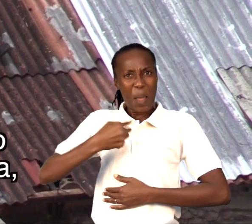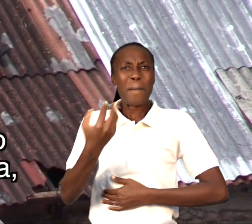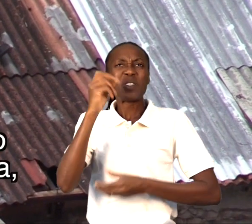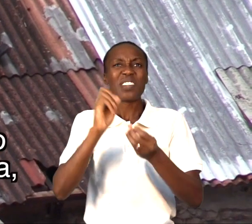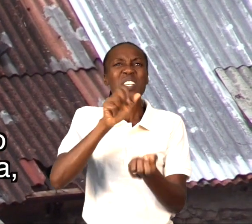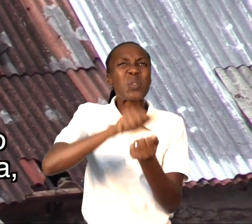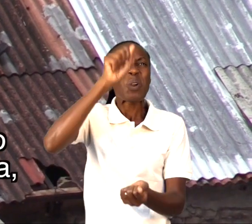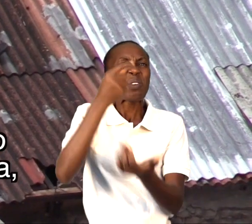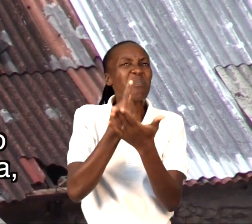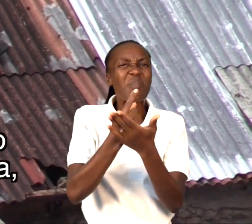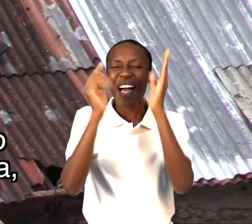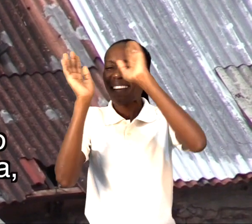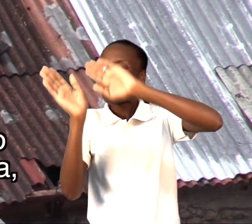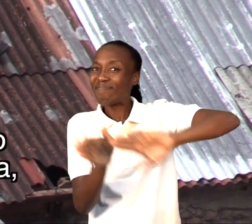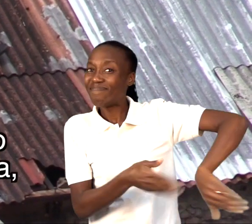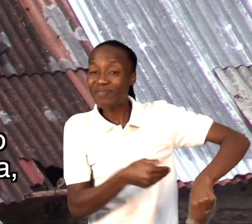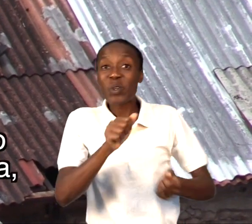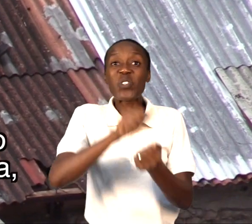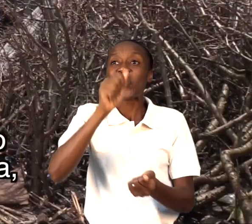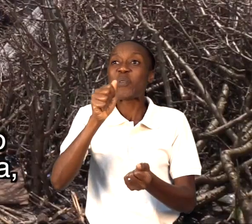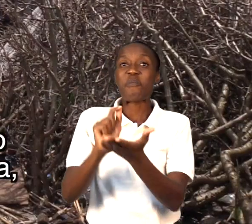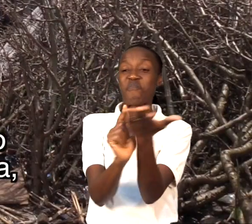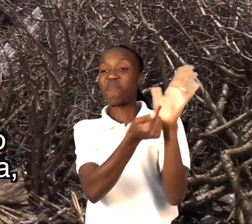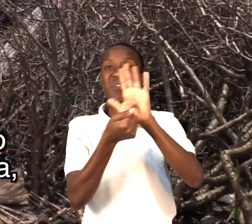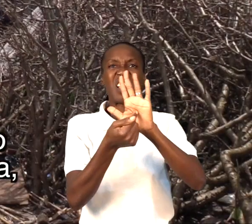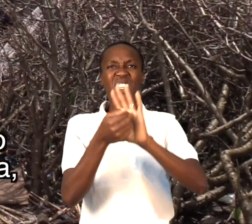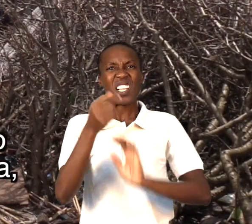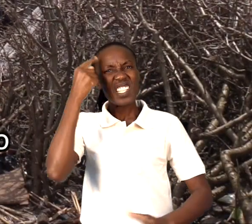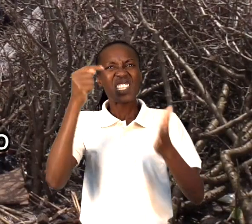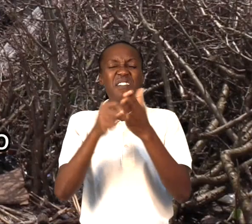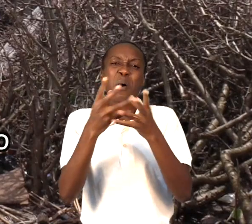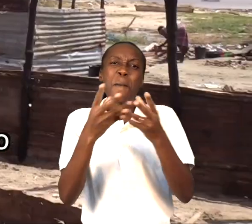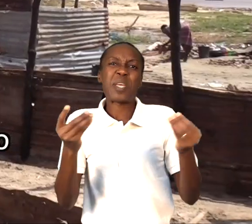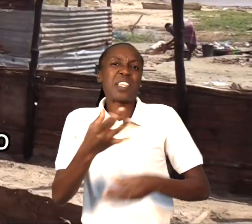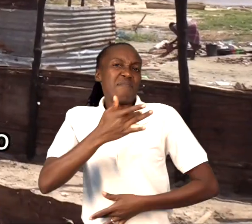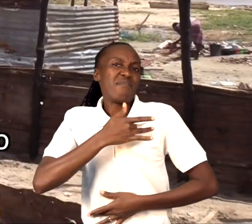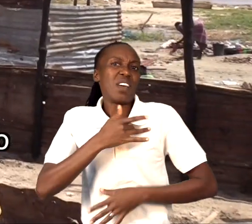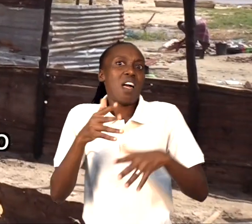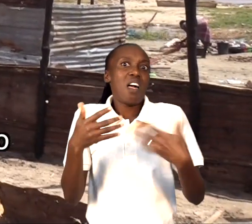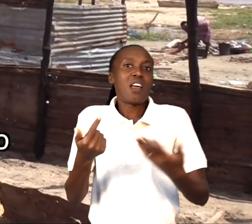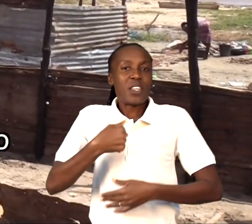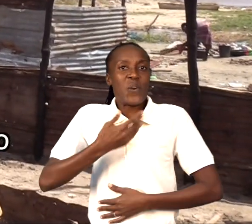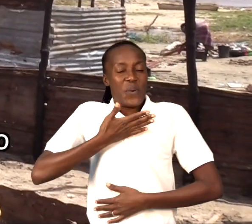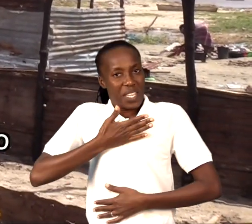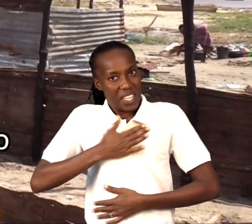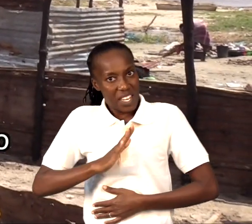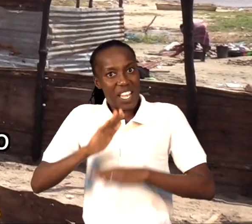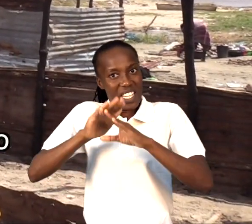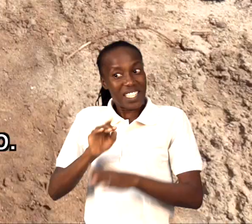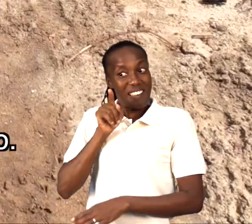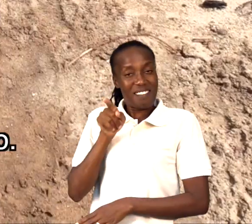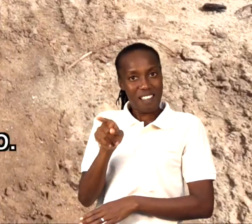Temos que colocar o nosso ser como humano em frente de qualquer canudo. Porque se colocarmos o nosso canudo em frente de tudo, nós vamos perder